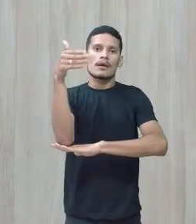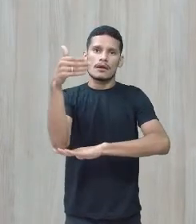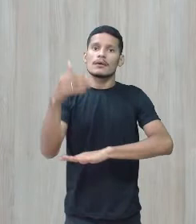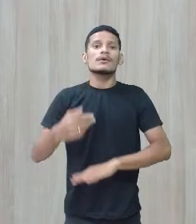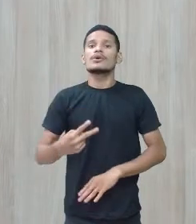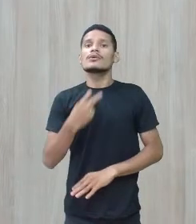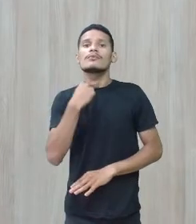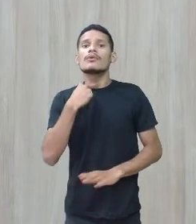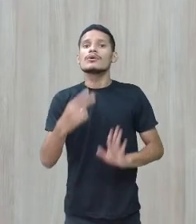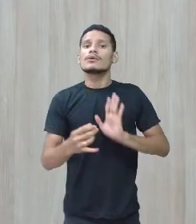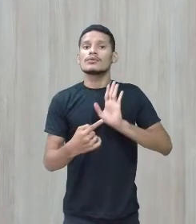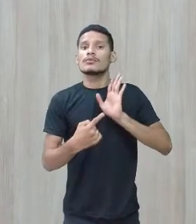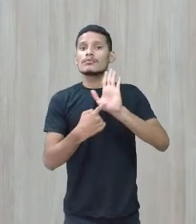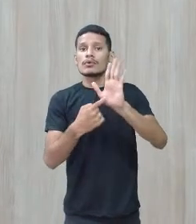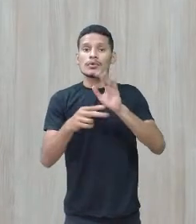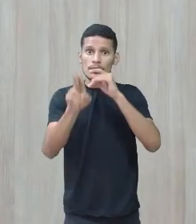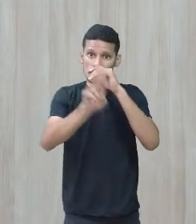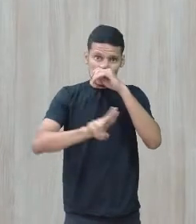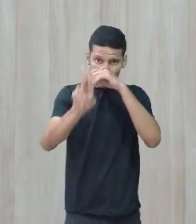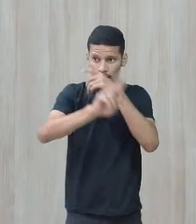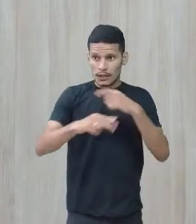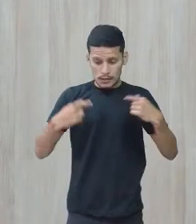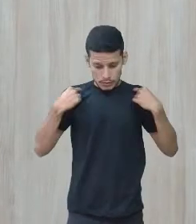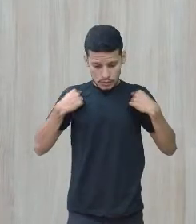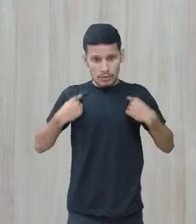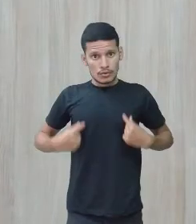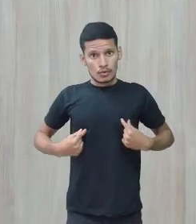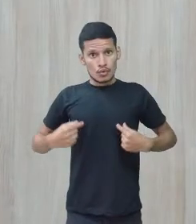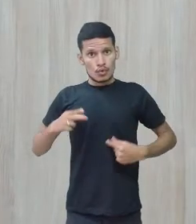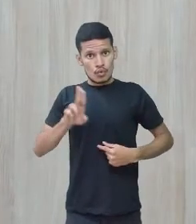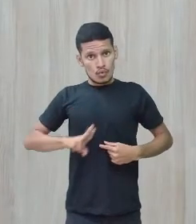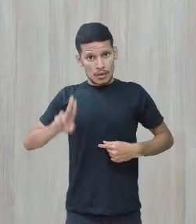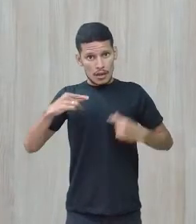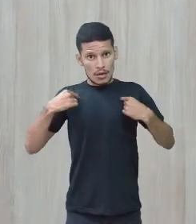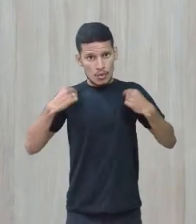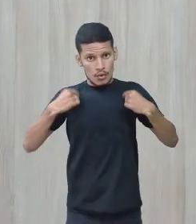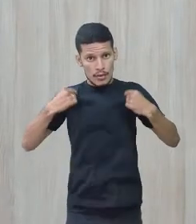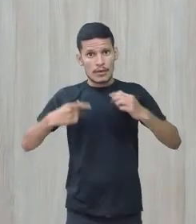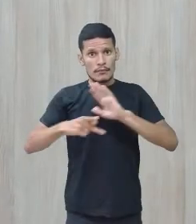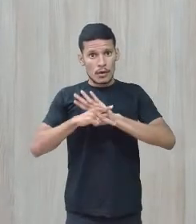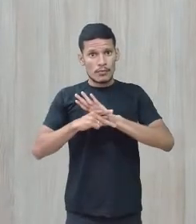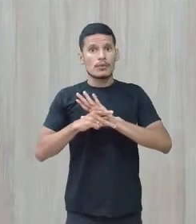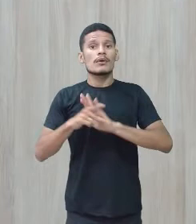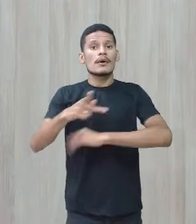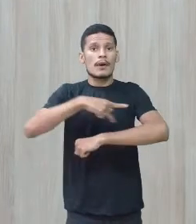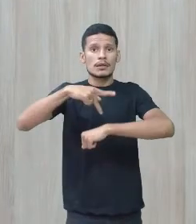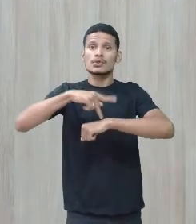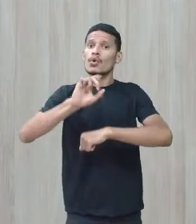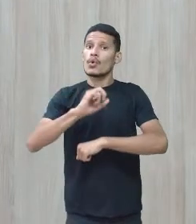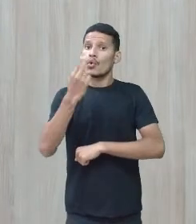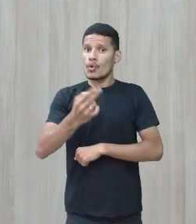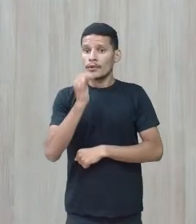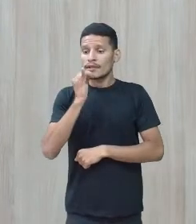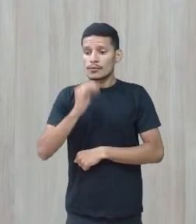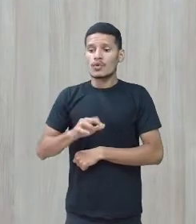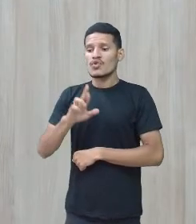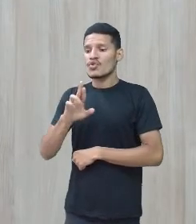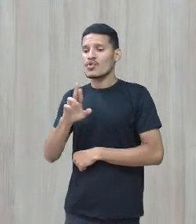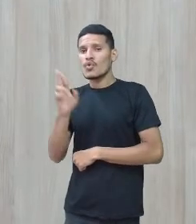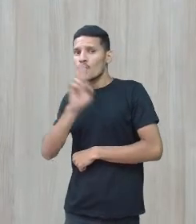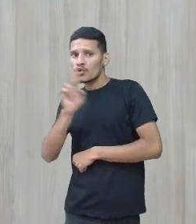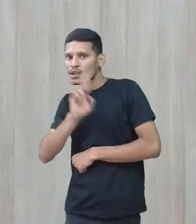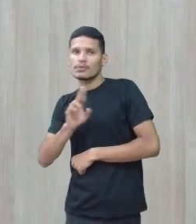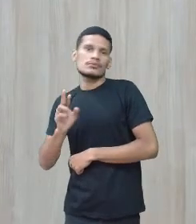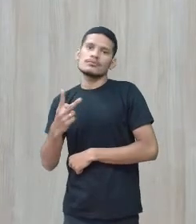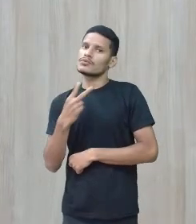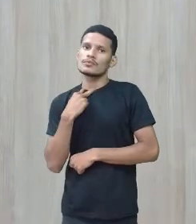não podiam usar o uniforme do país, nem ser chamado de Rússia, né? Eles